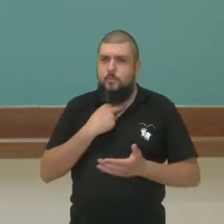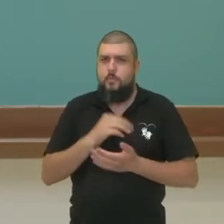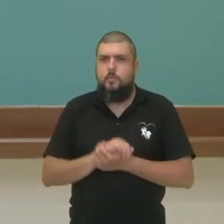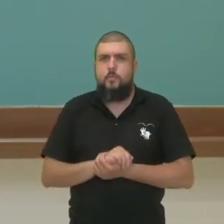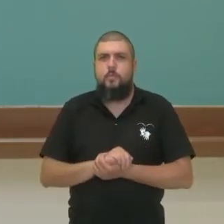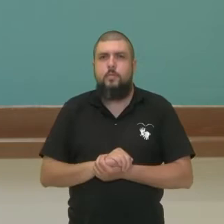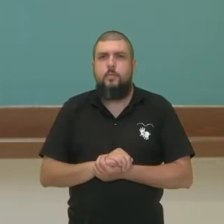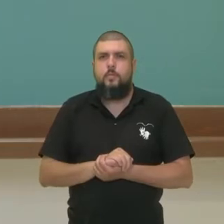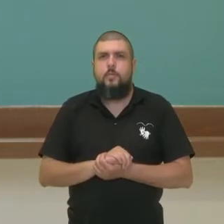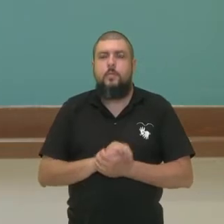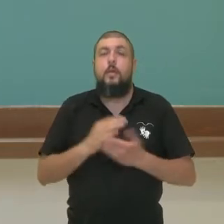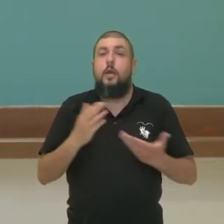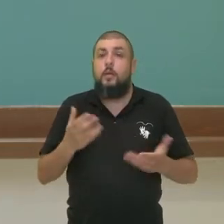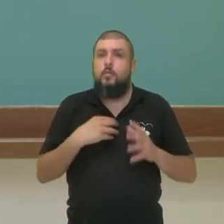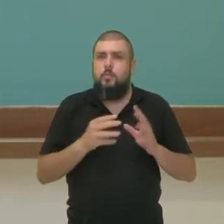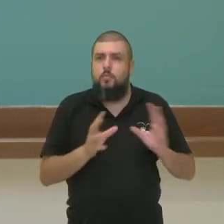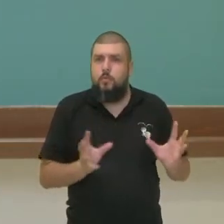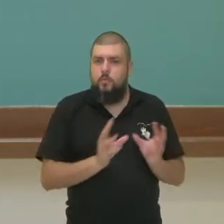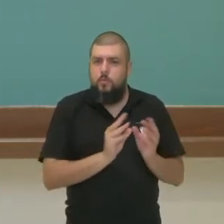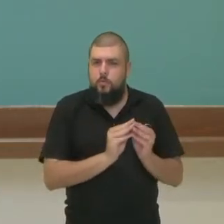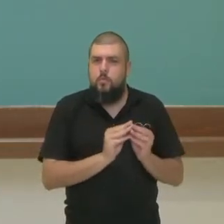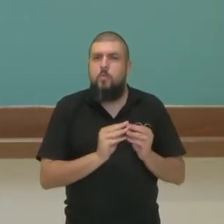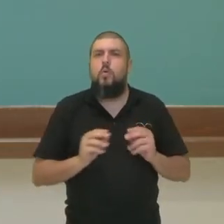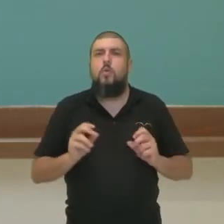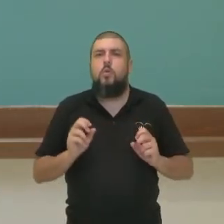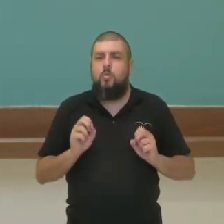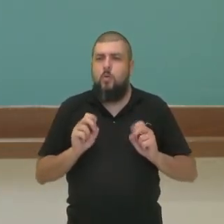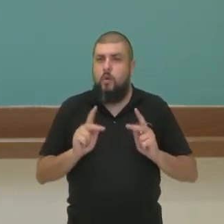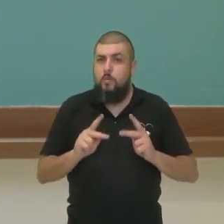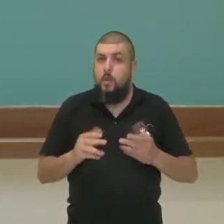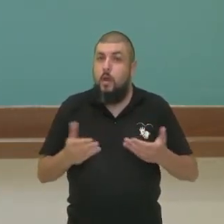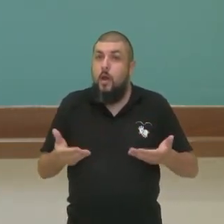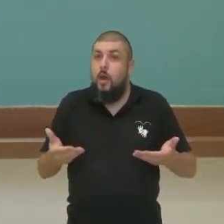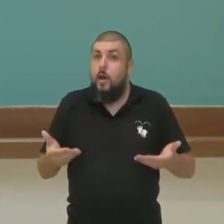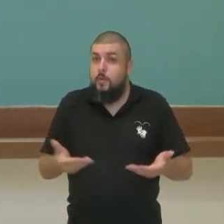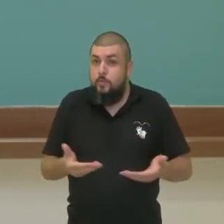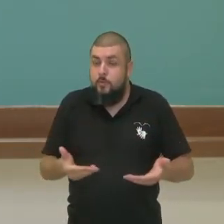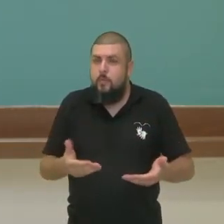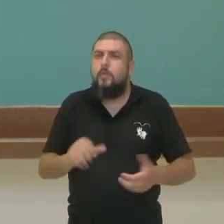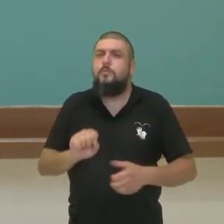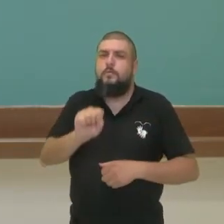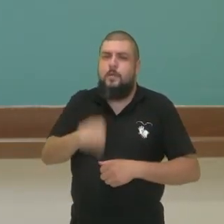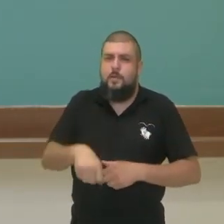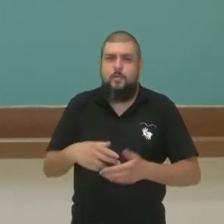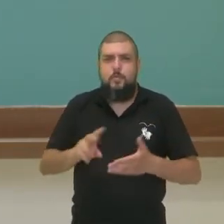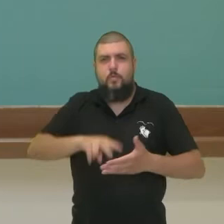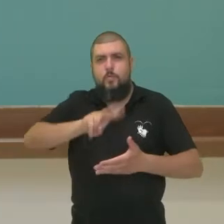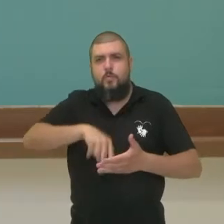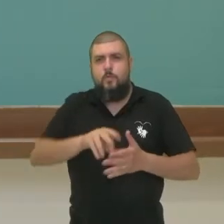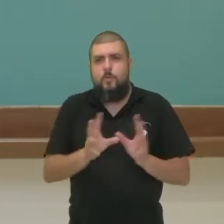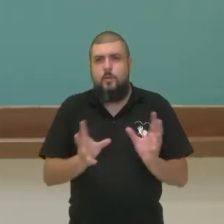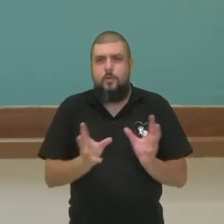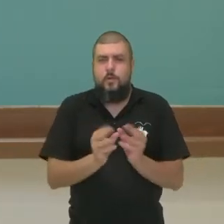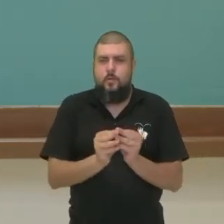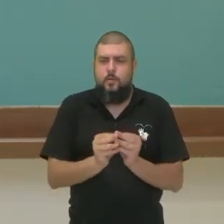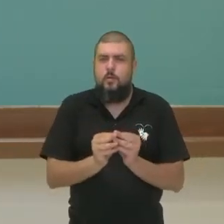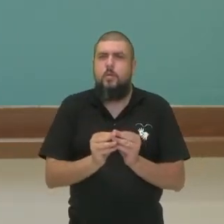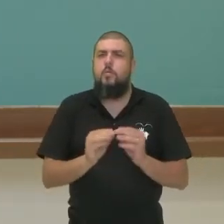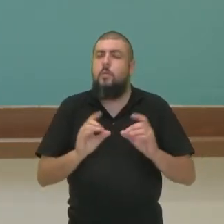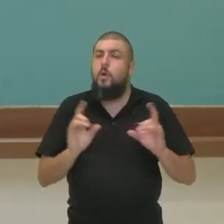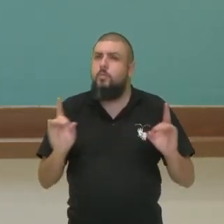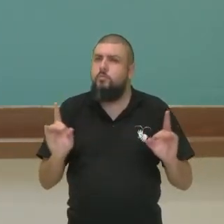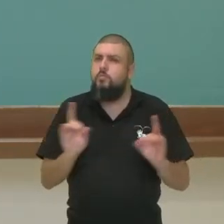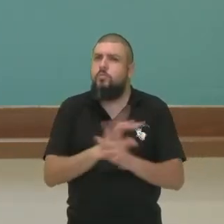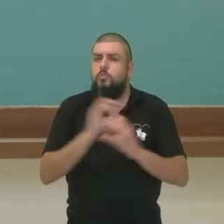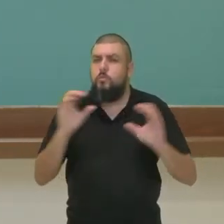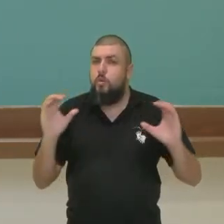aí o que deve conter, e agora nós vamos ler esta resenha. Vamos ler uma resenha completinha do Pequeno